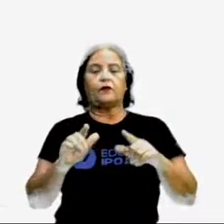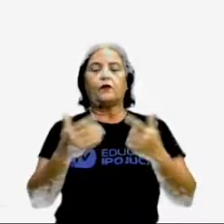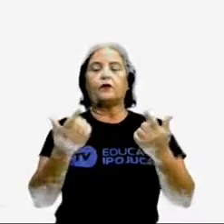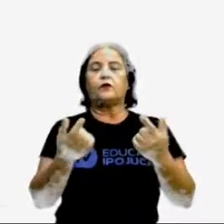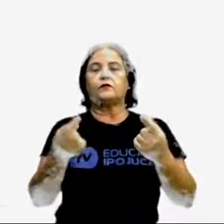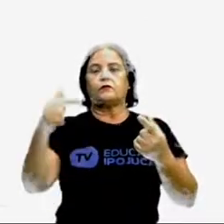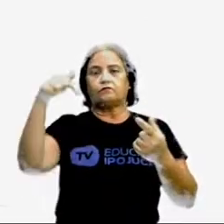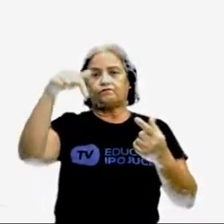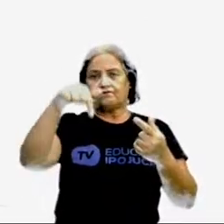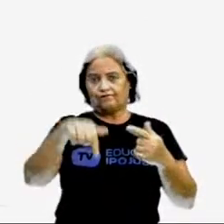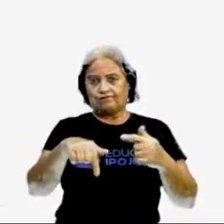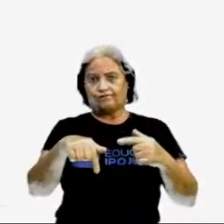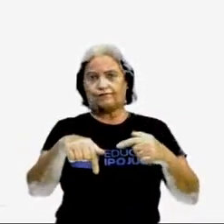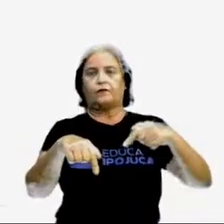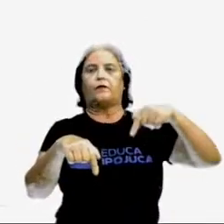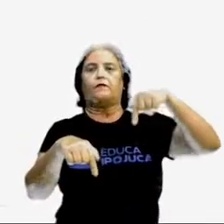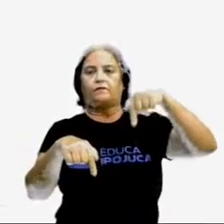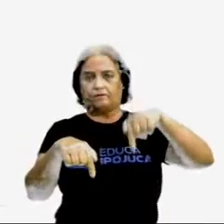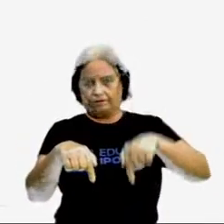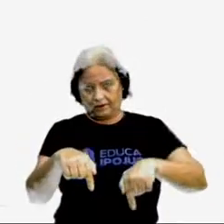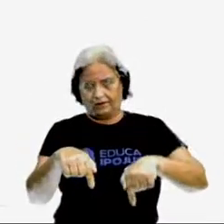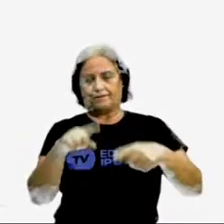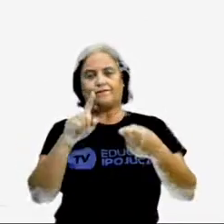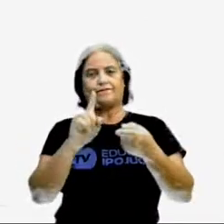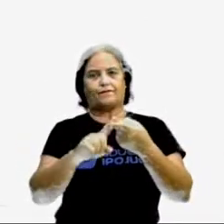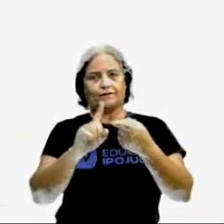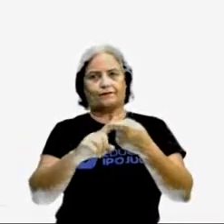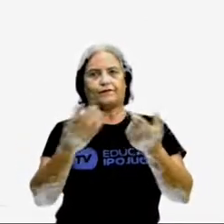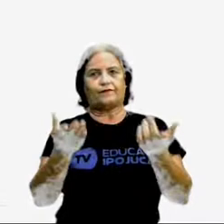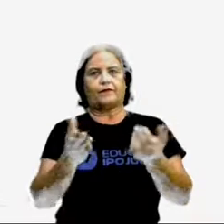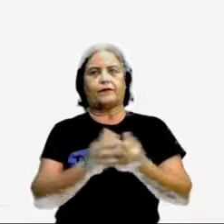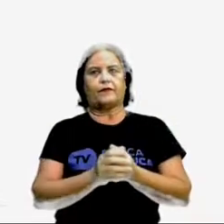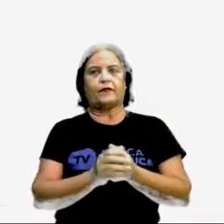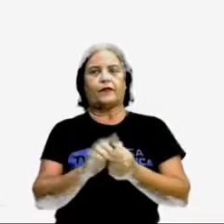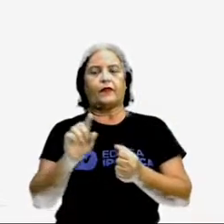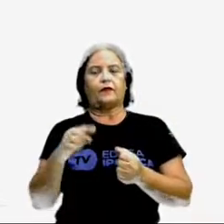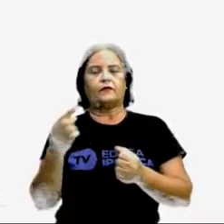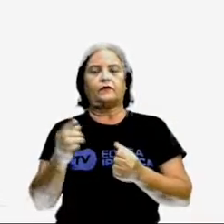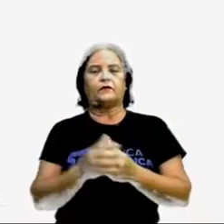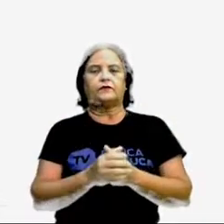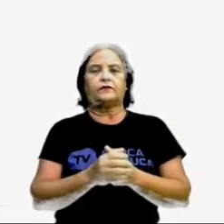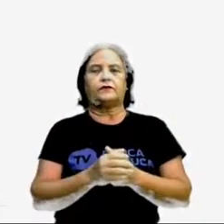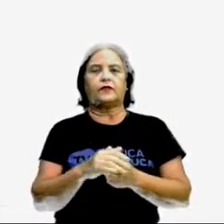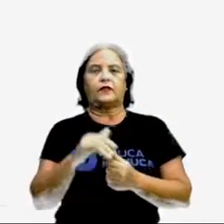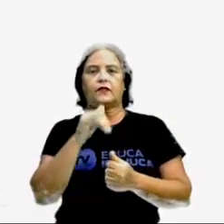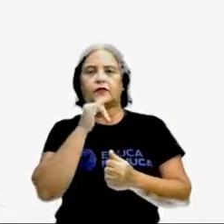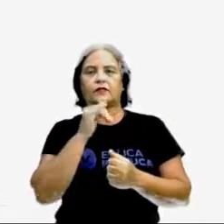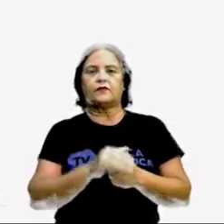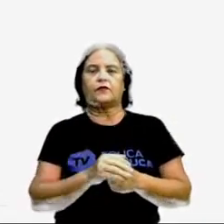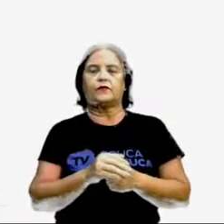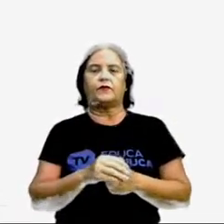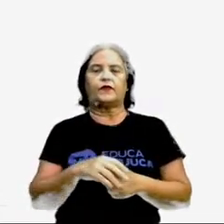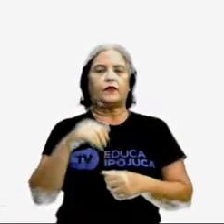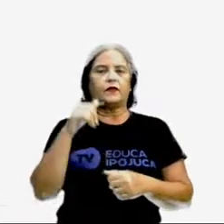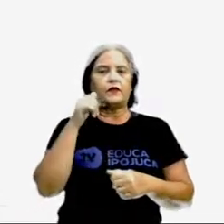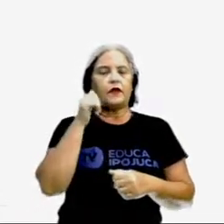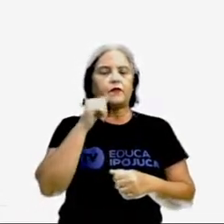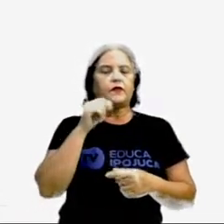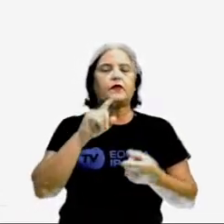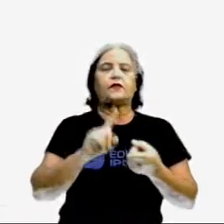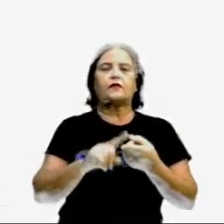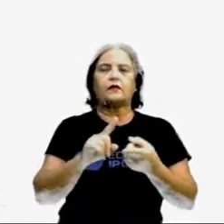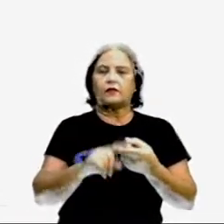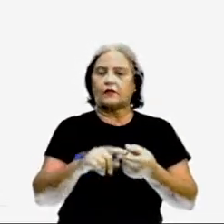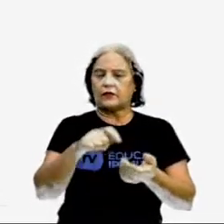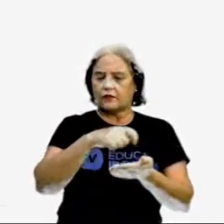também diminui. Ok? Vamos ver outra situação. Mariana também estava